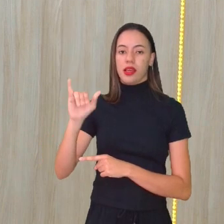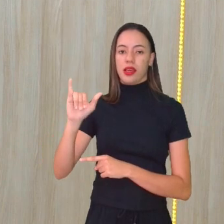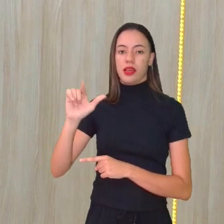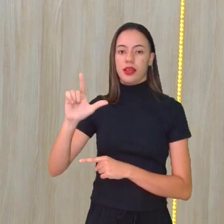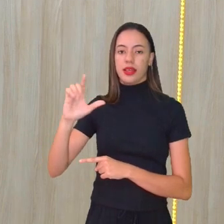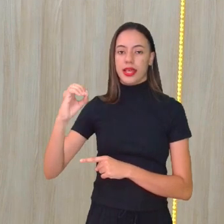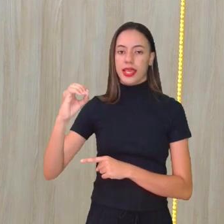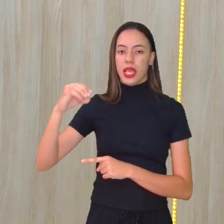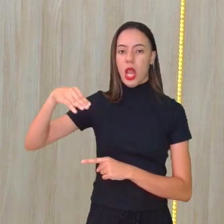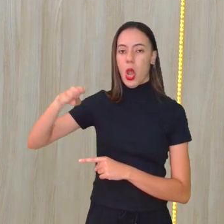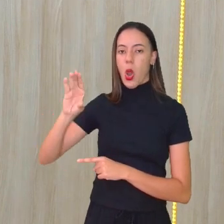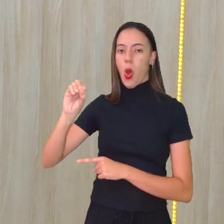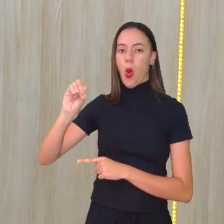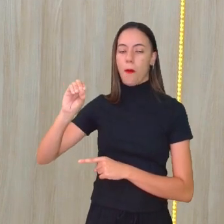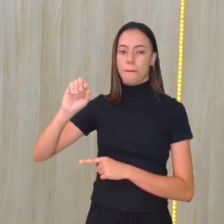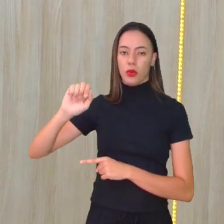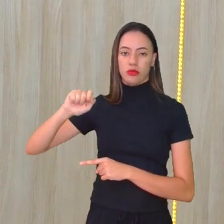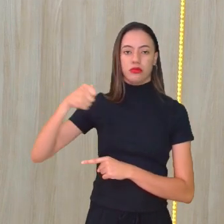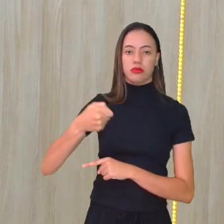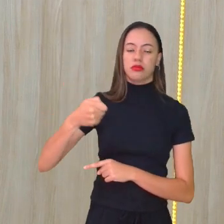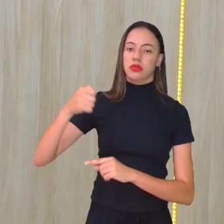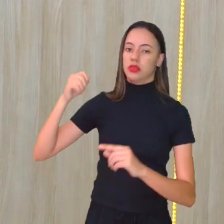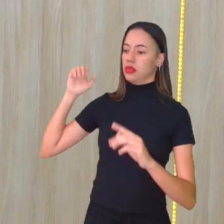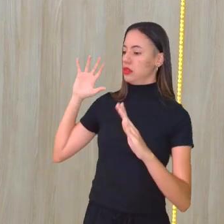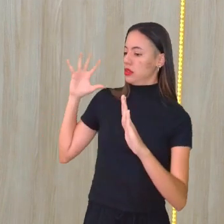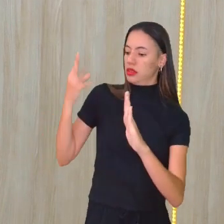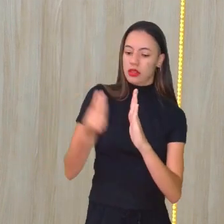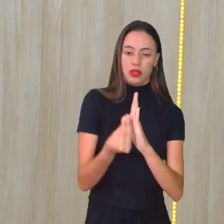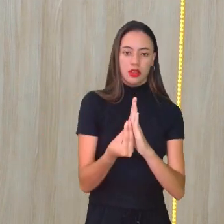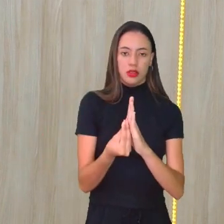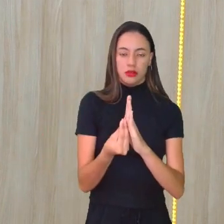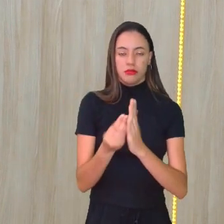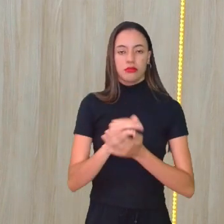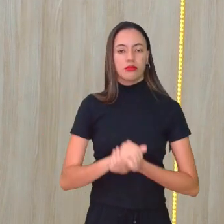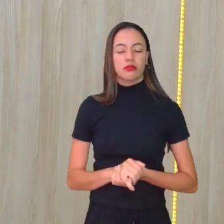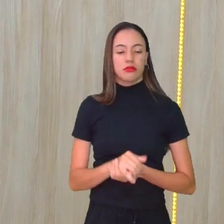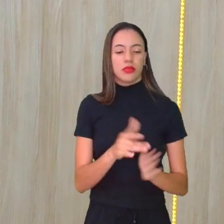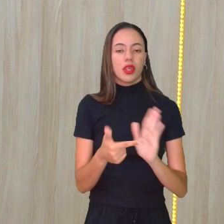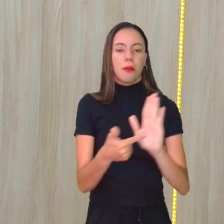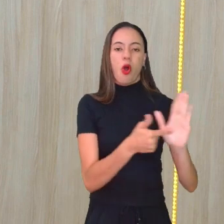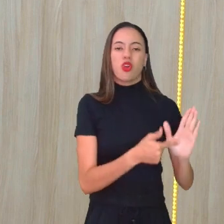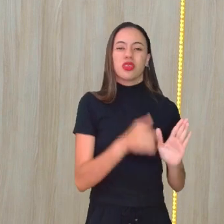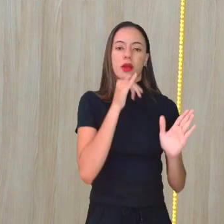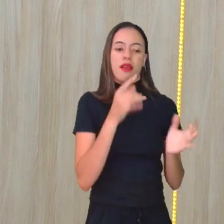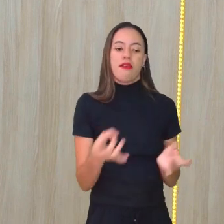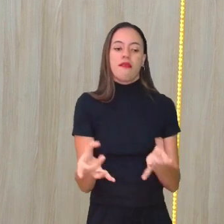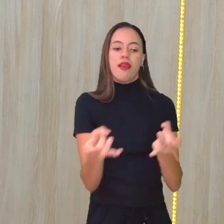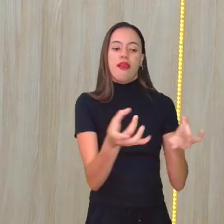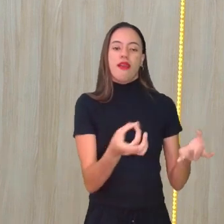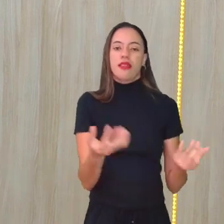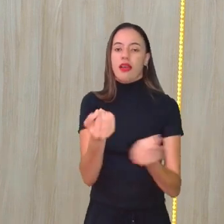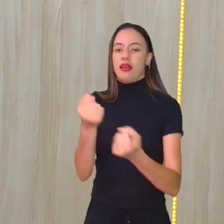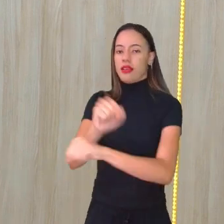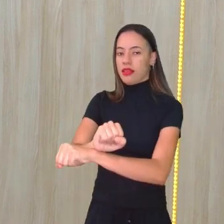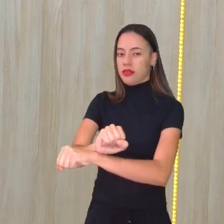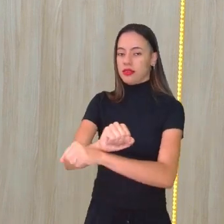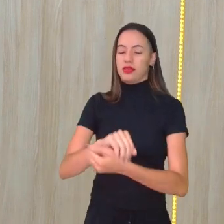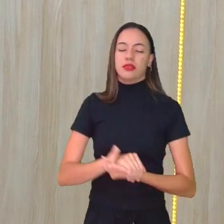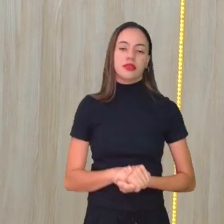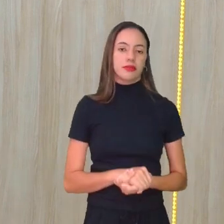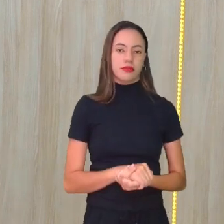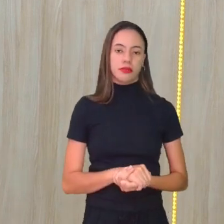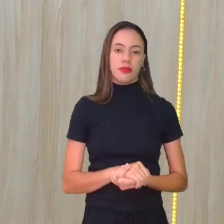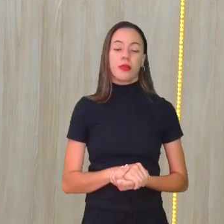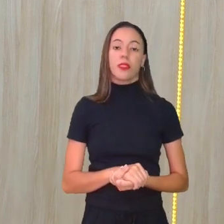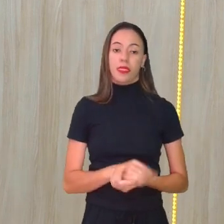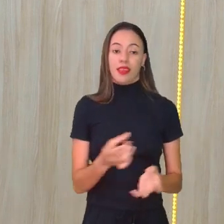Que mostra aí, ó, a questão do comércio de escravos. No caso aqui, o comércio de